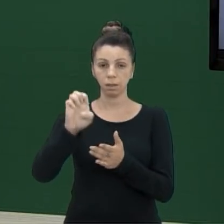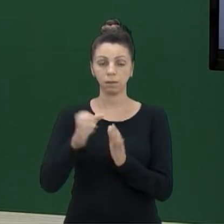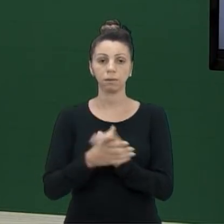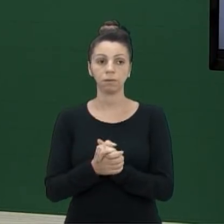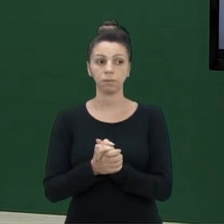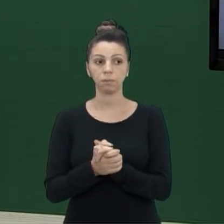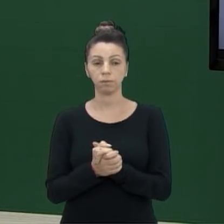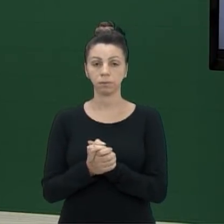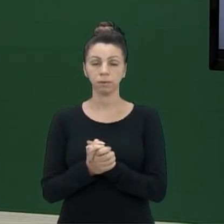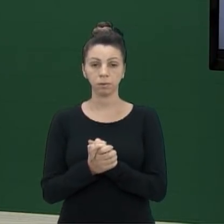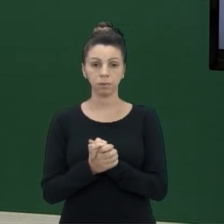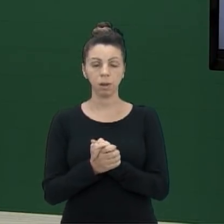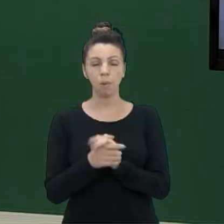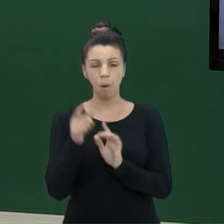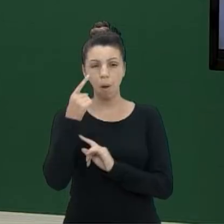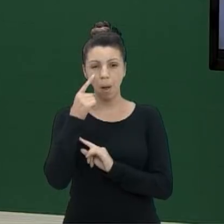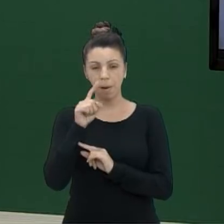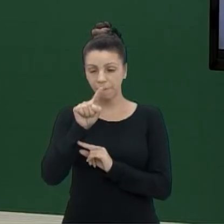vírgula.